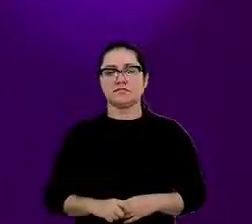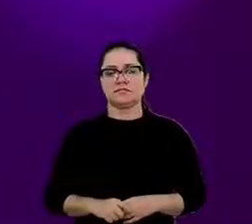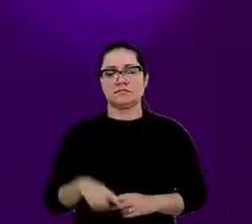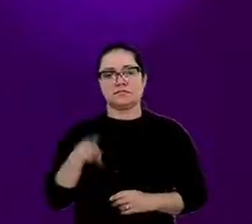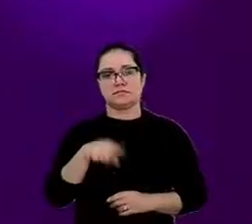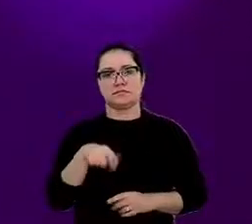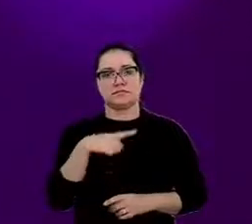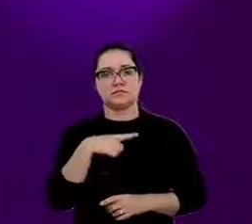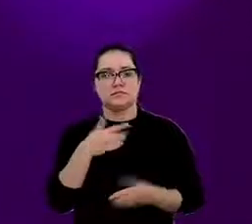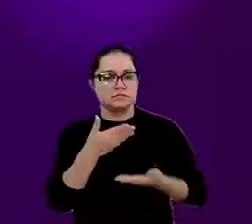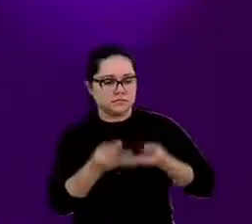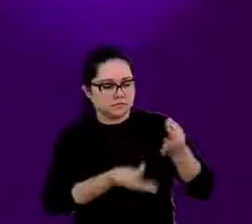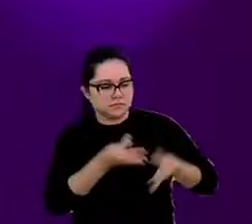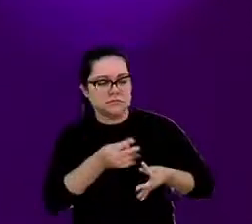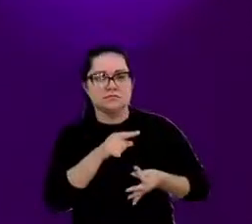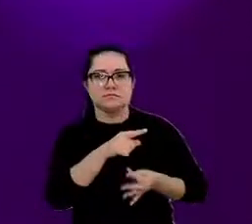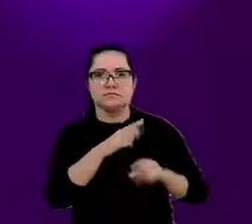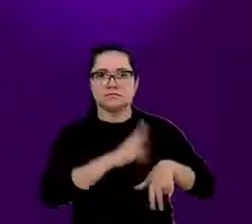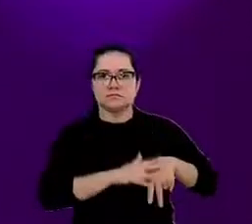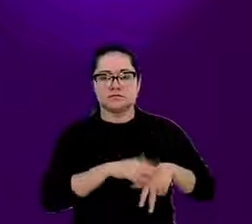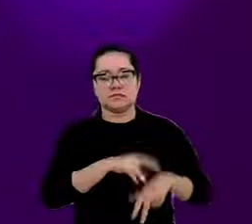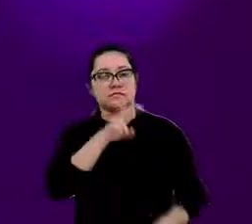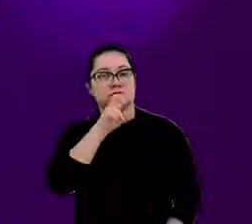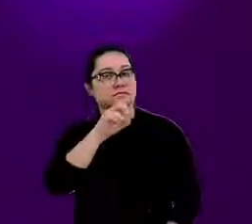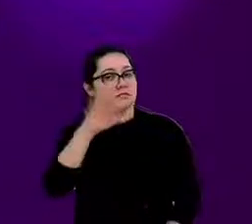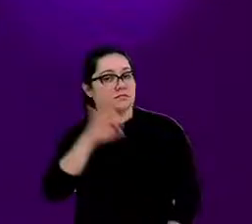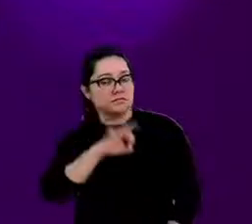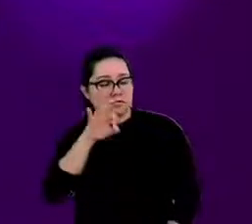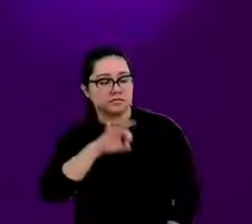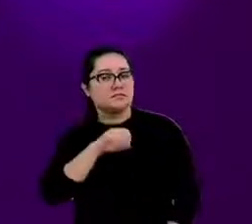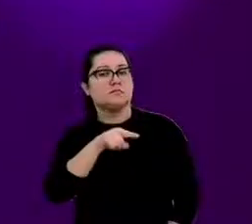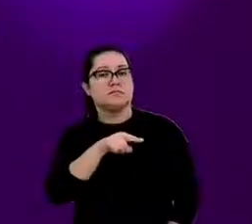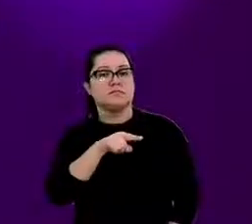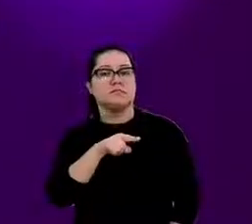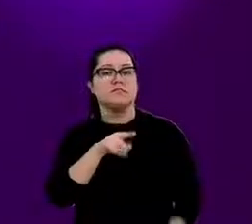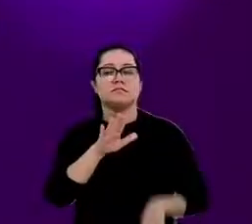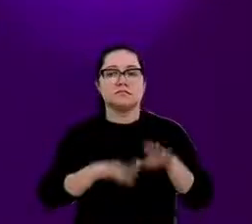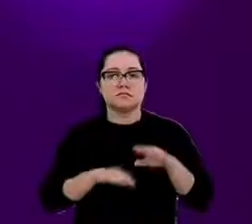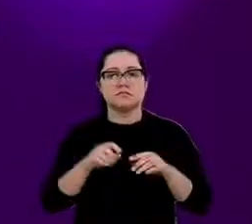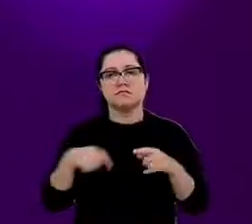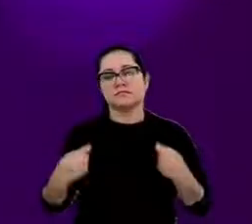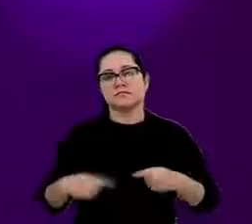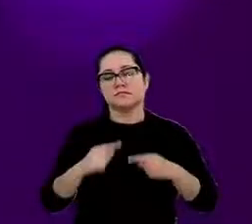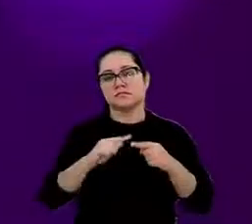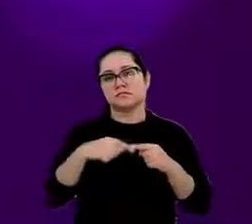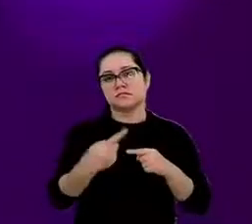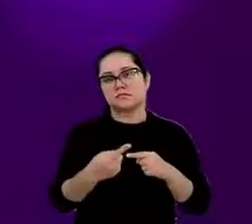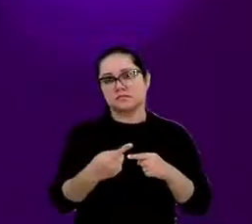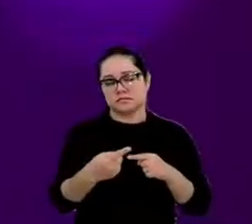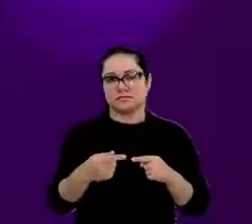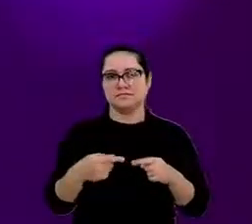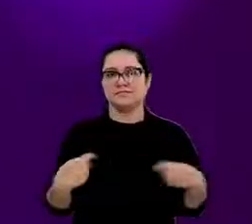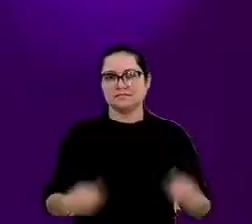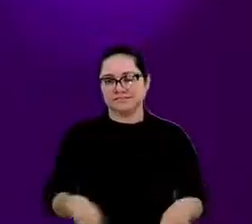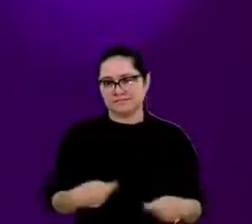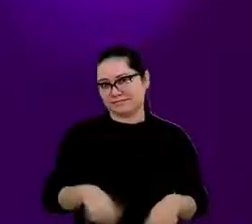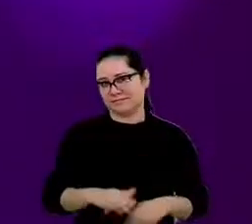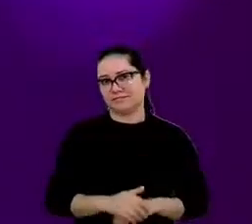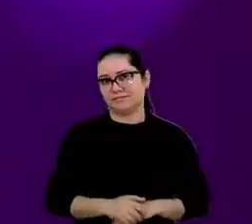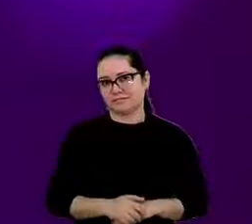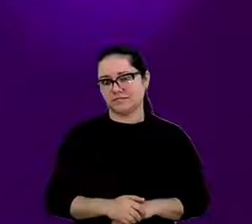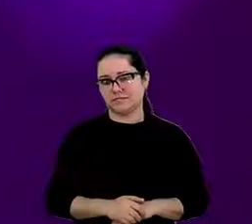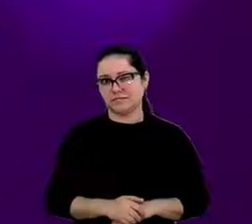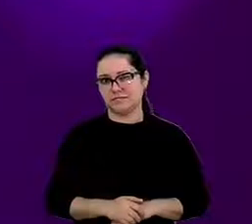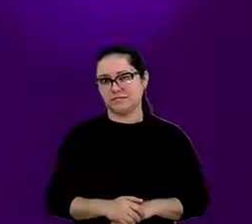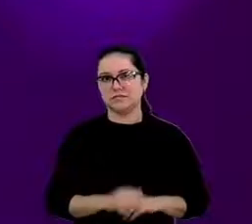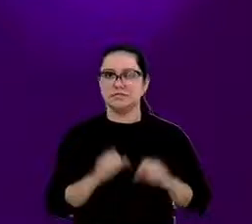você trata o paciente, em 50% das vezes você tem que fazer alguma intervenção posterior, seja pelo diagnóstico de